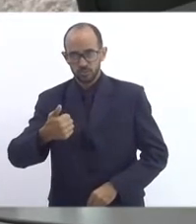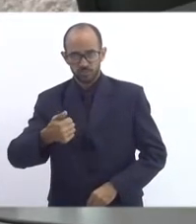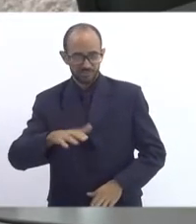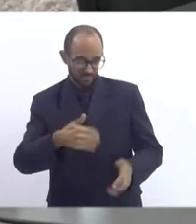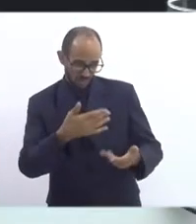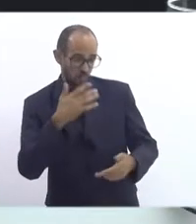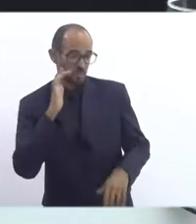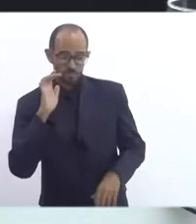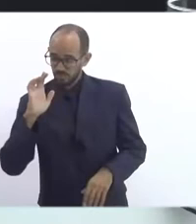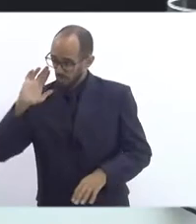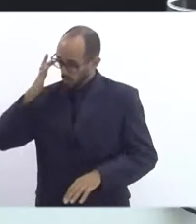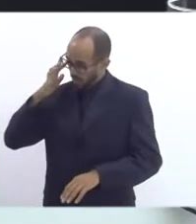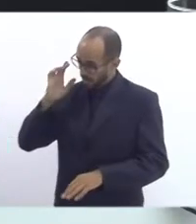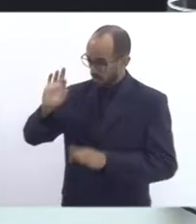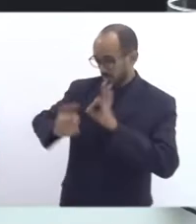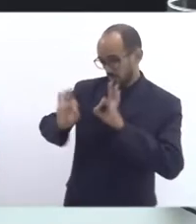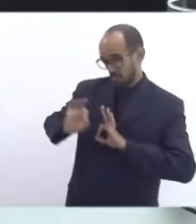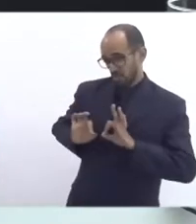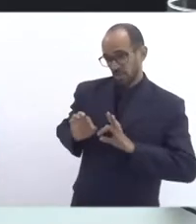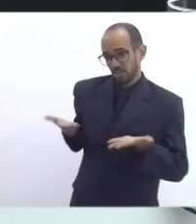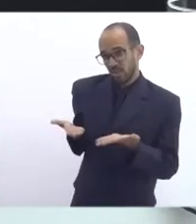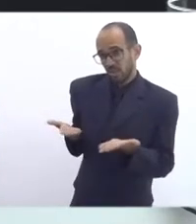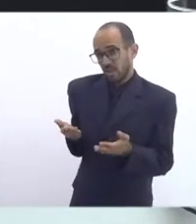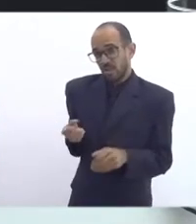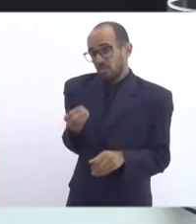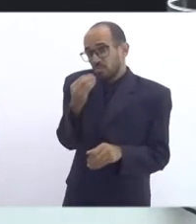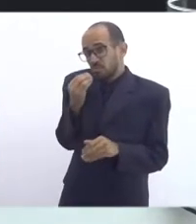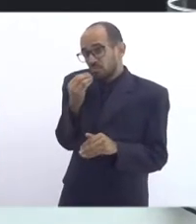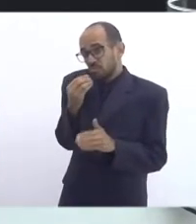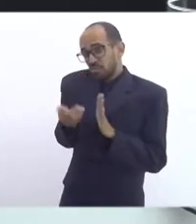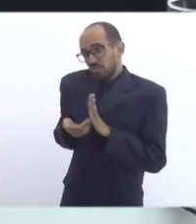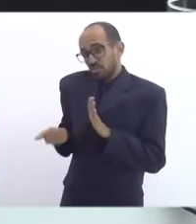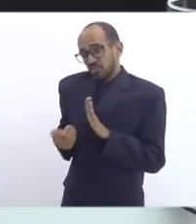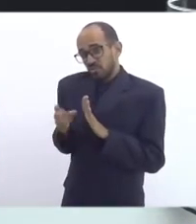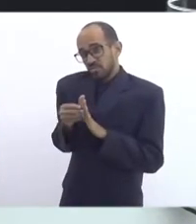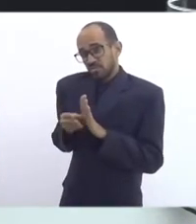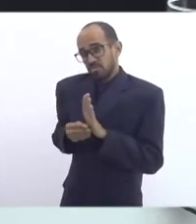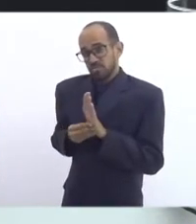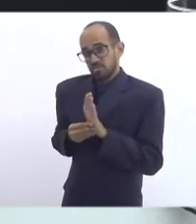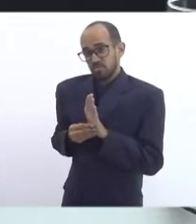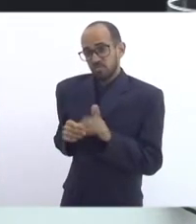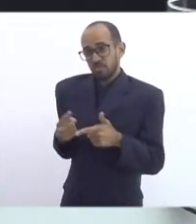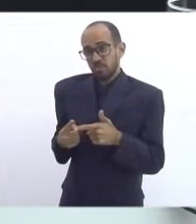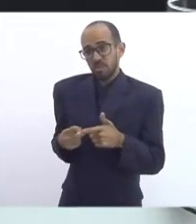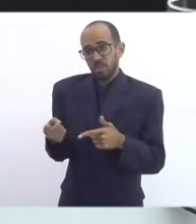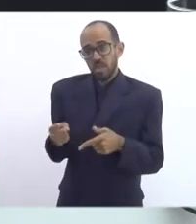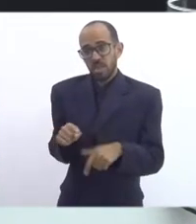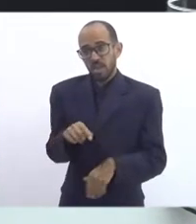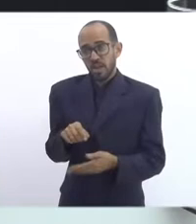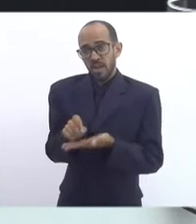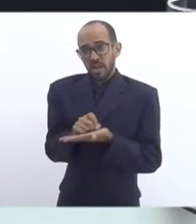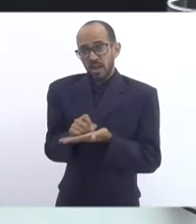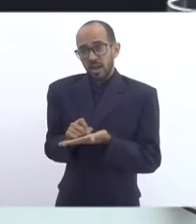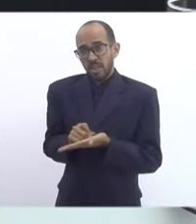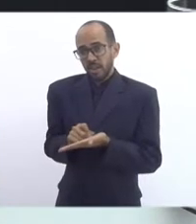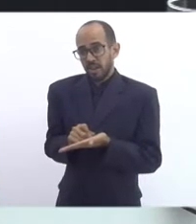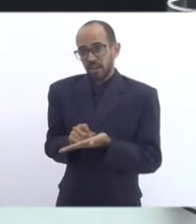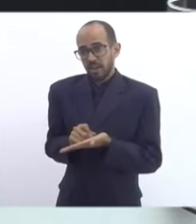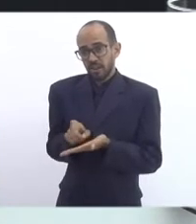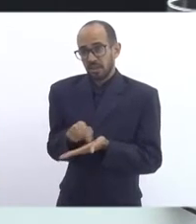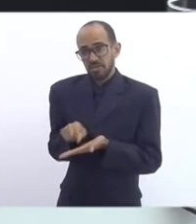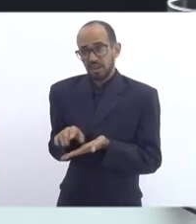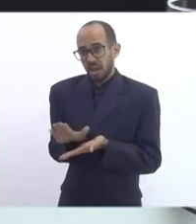hora, não deviam nem ir à pauta por perda de objeto por hora, né? Porque a caderneta está abolida por